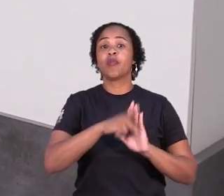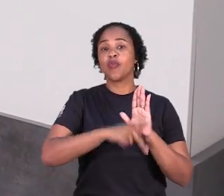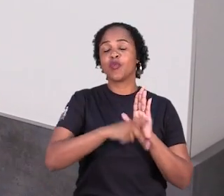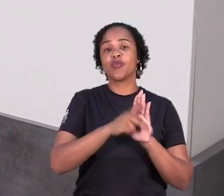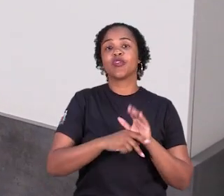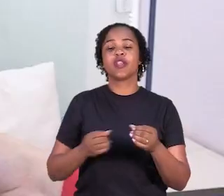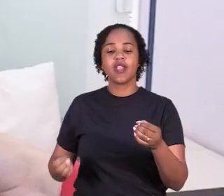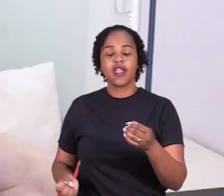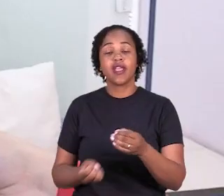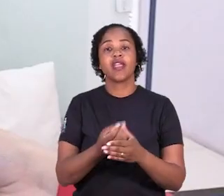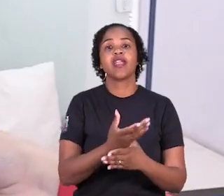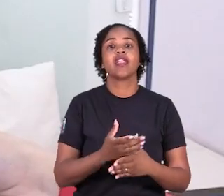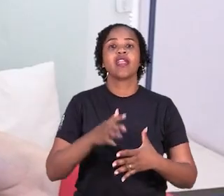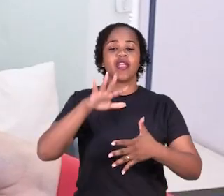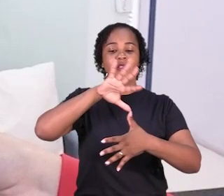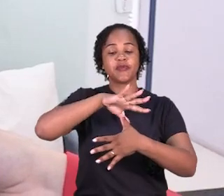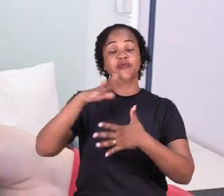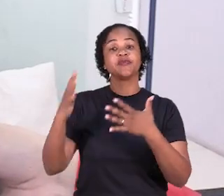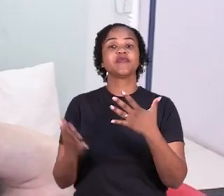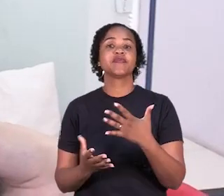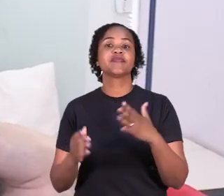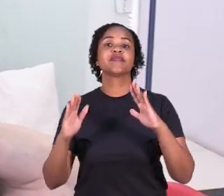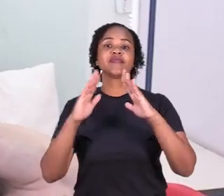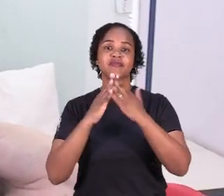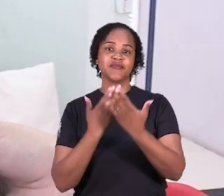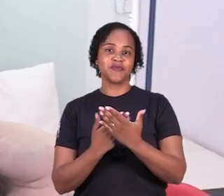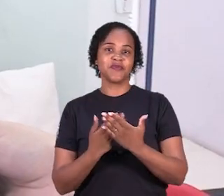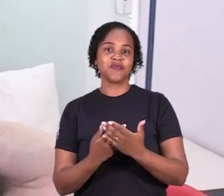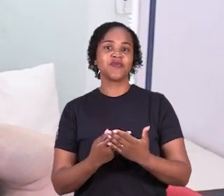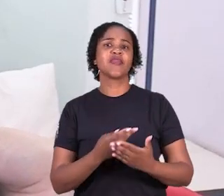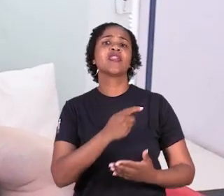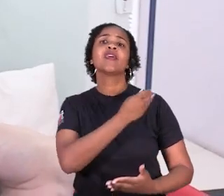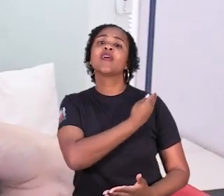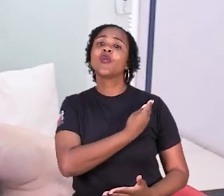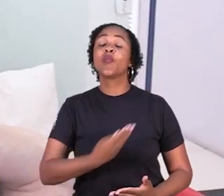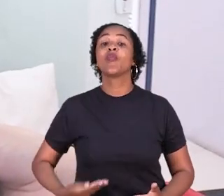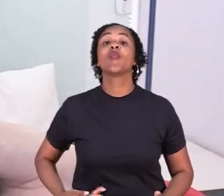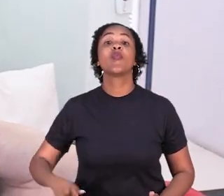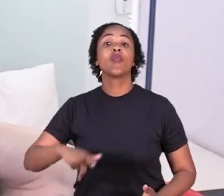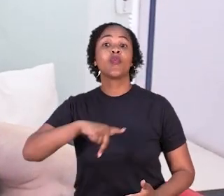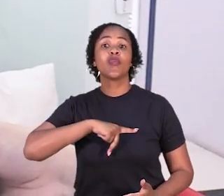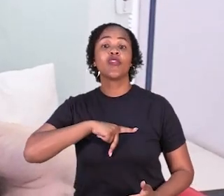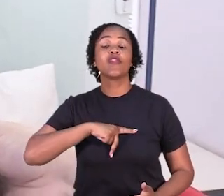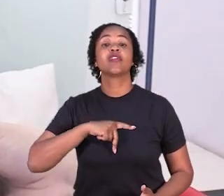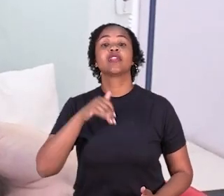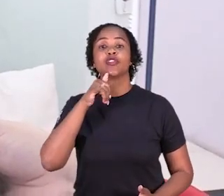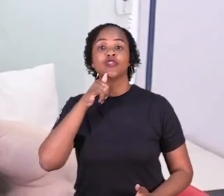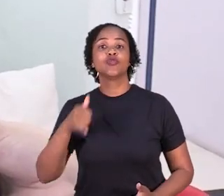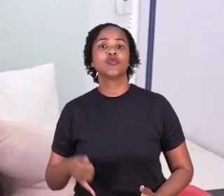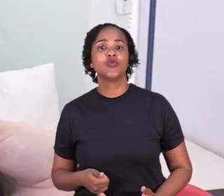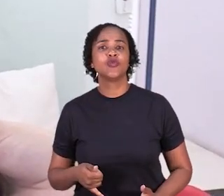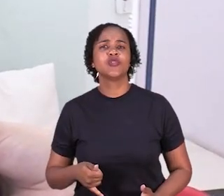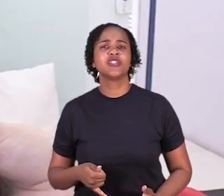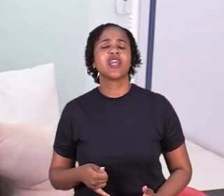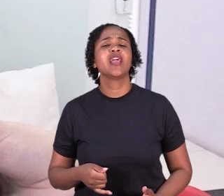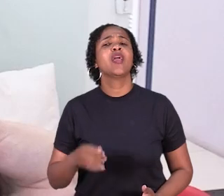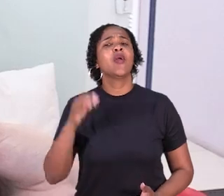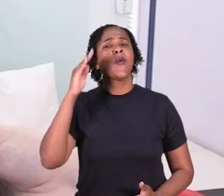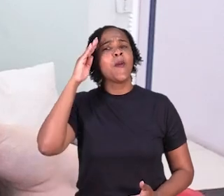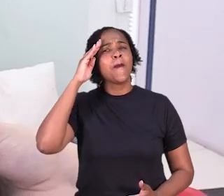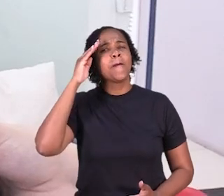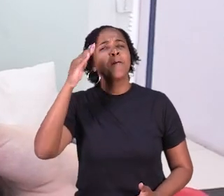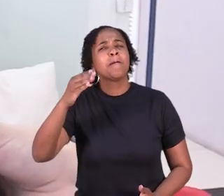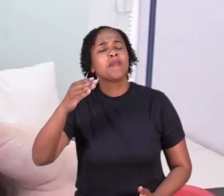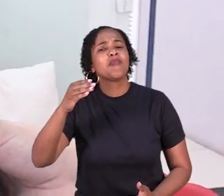projeto é a implementação da linguagem brasileira de sinais nas escolas públicas e privadas do município de Jundiaí. E ele